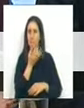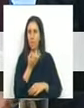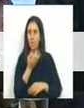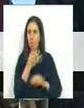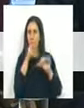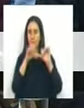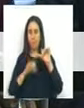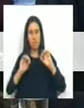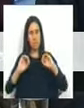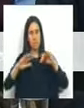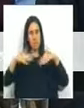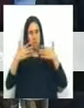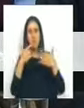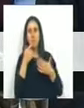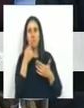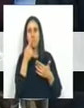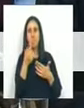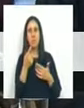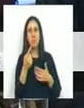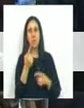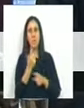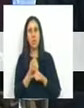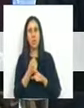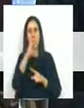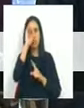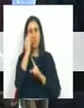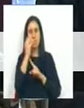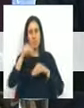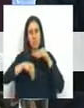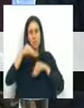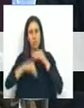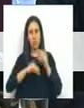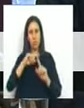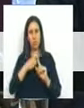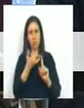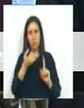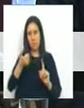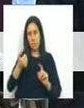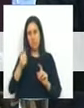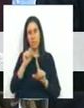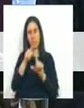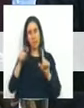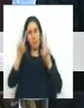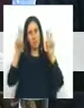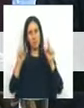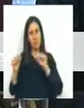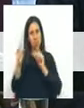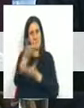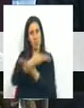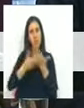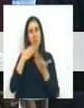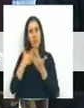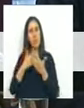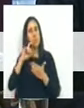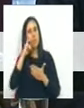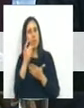sua intervenção inicial, em que disse que, após as eleições legislativas de 2015, o tema BANIF entra no debate político, lançando-se uma desconfiança sobre